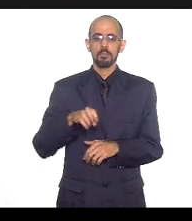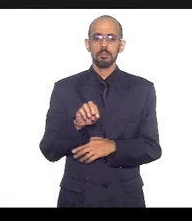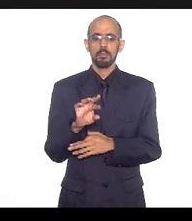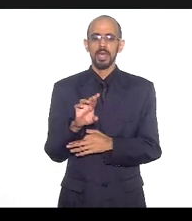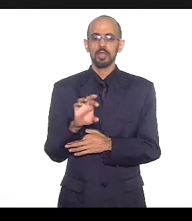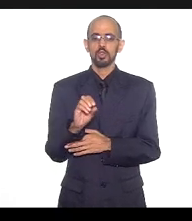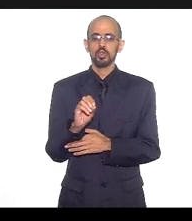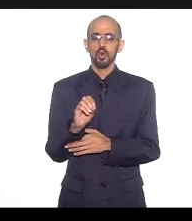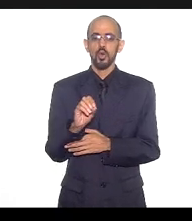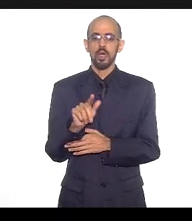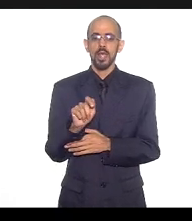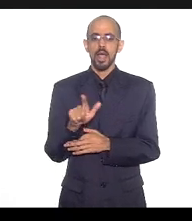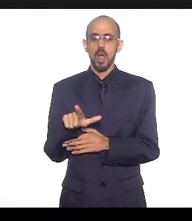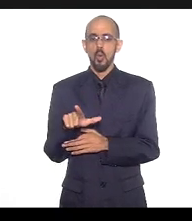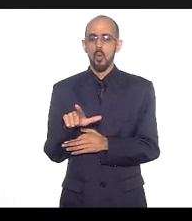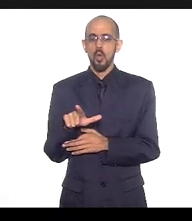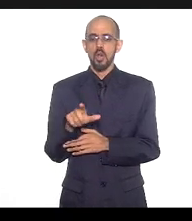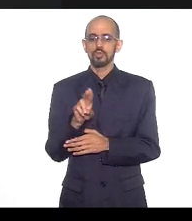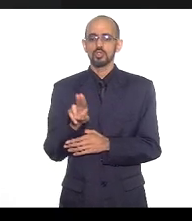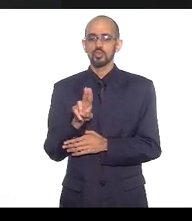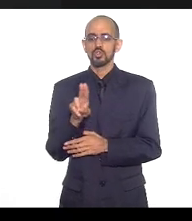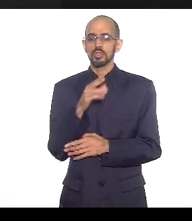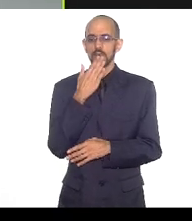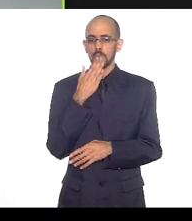utilizam para a extração do gás?